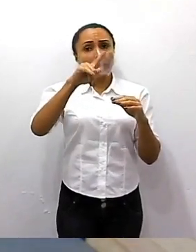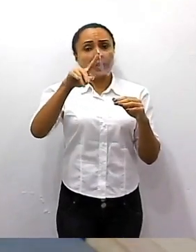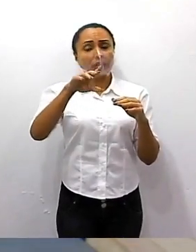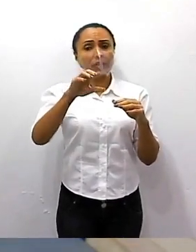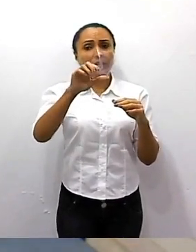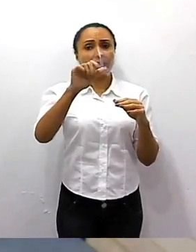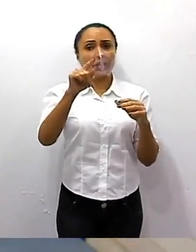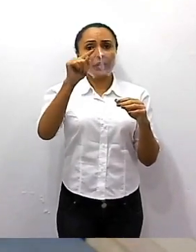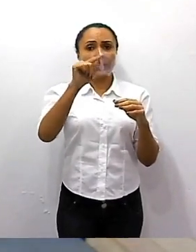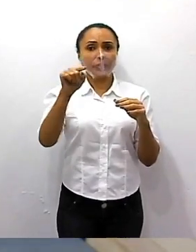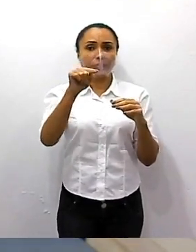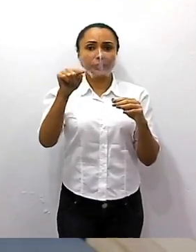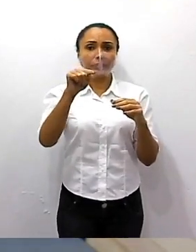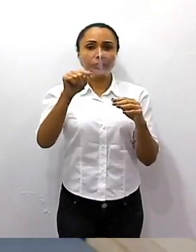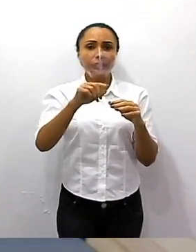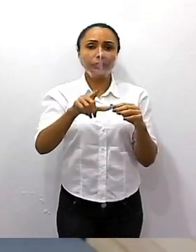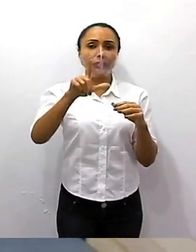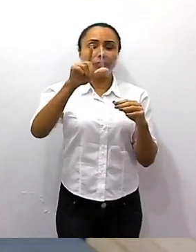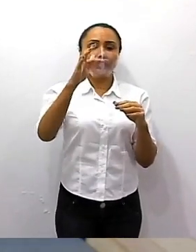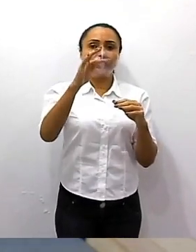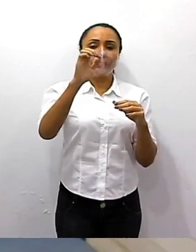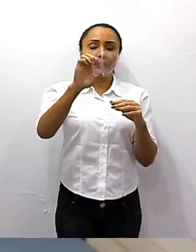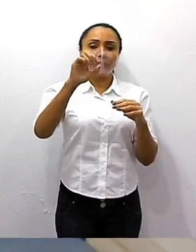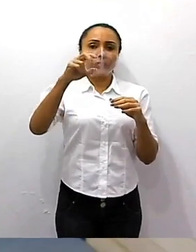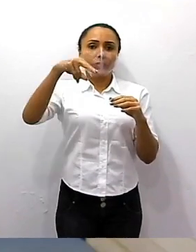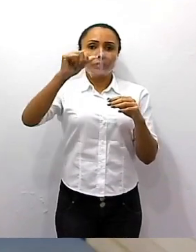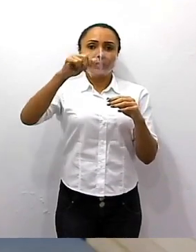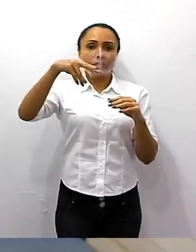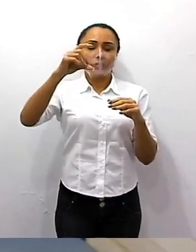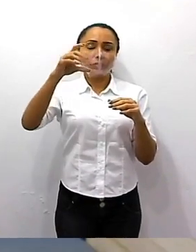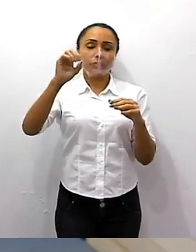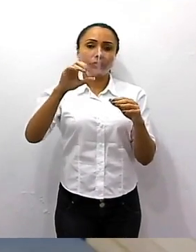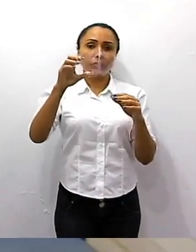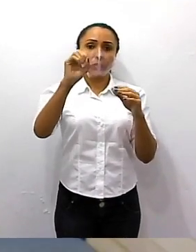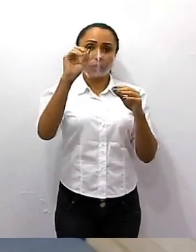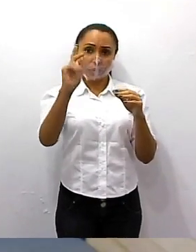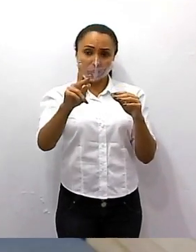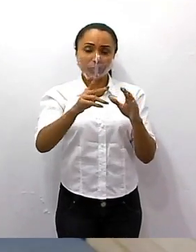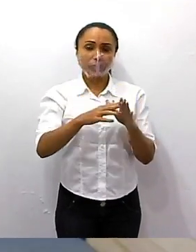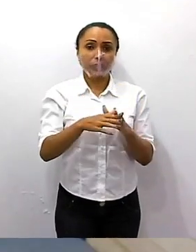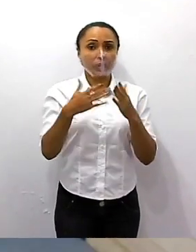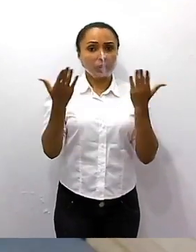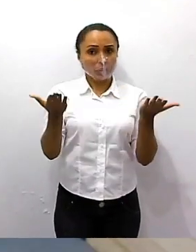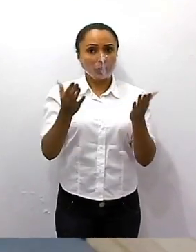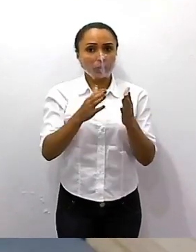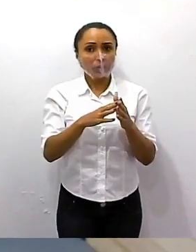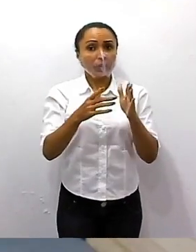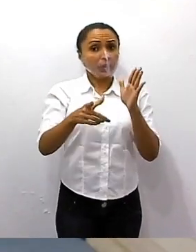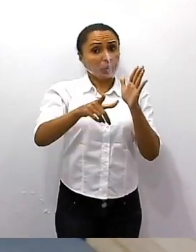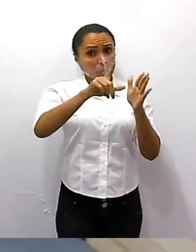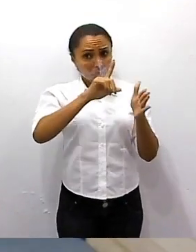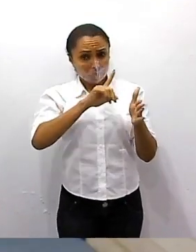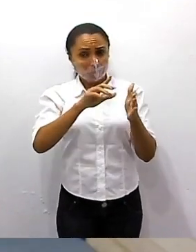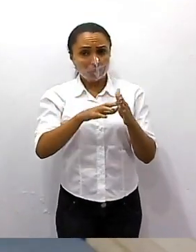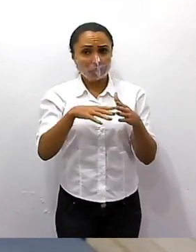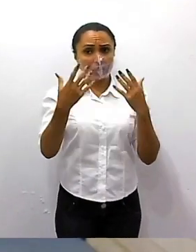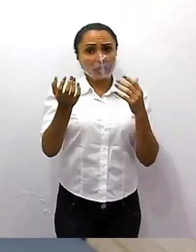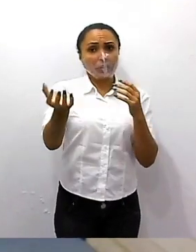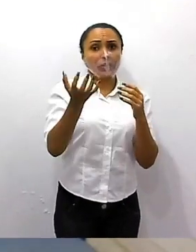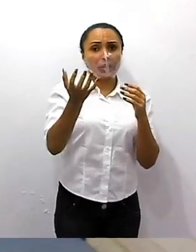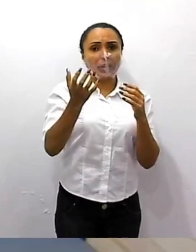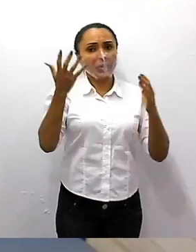@luiz_lp3 ou no @luizfernando.redação. Eu estou esperando você, ok? Olha só, antes de mais nada, eu quero